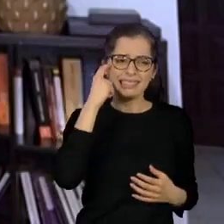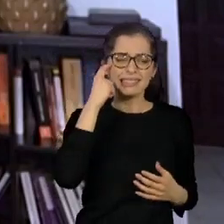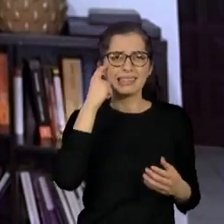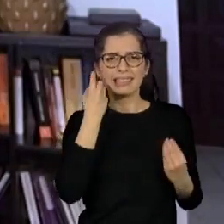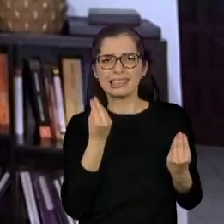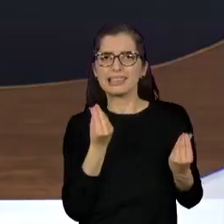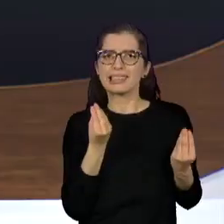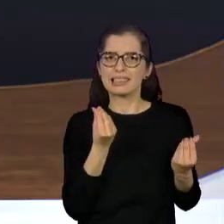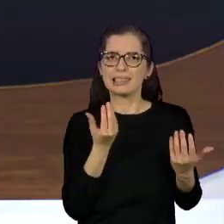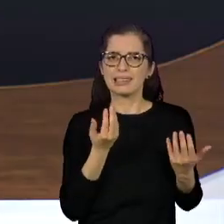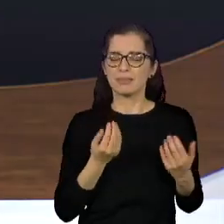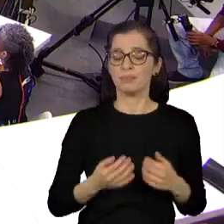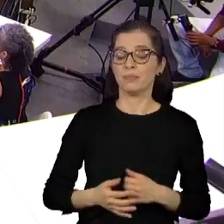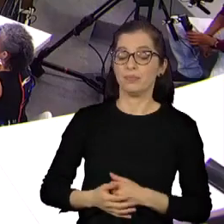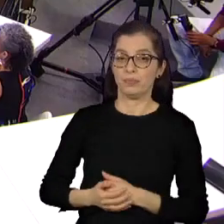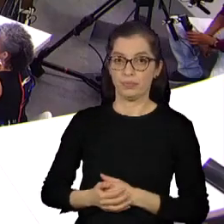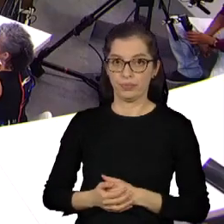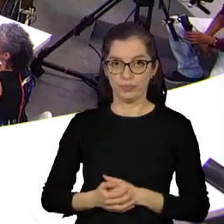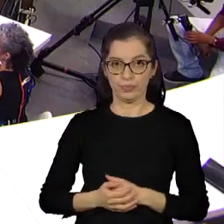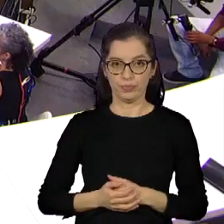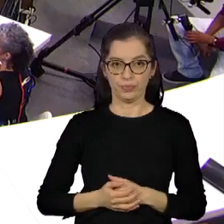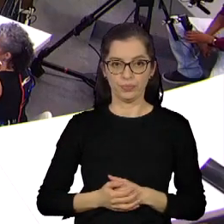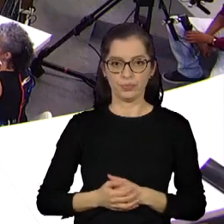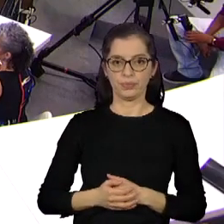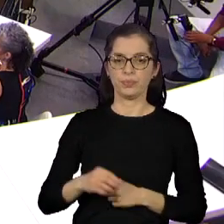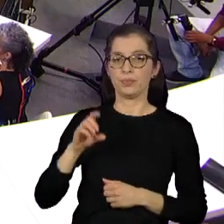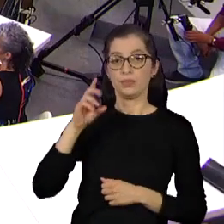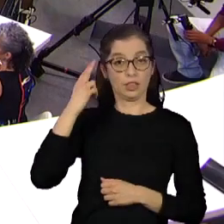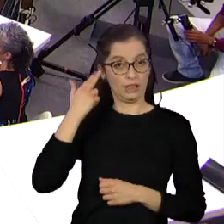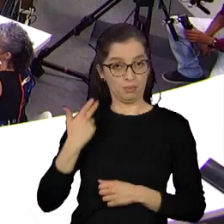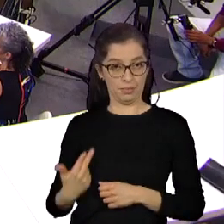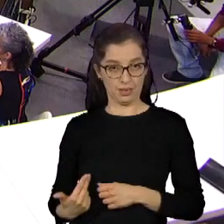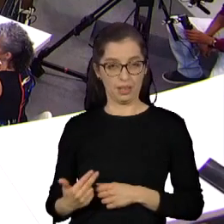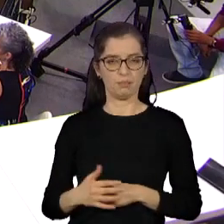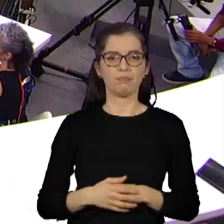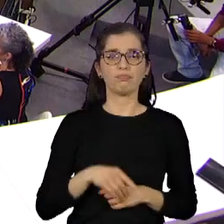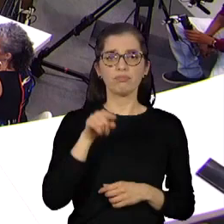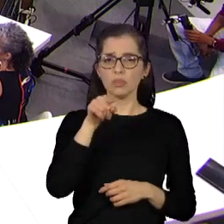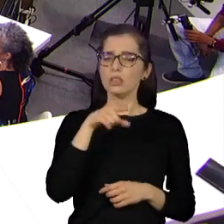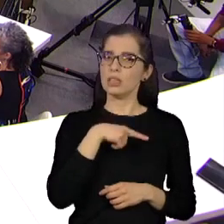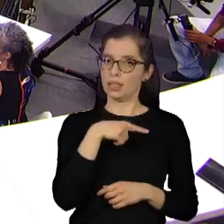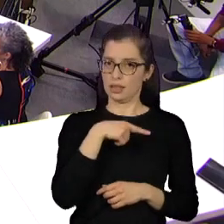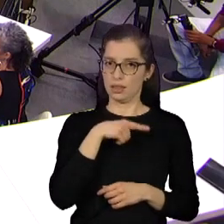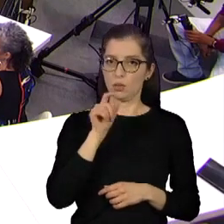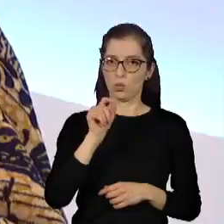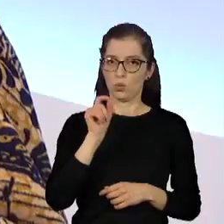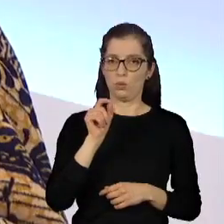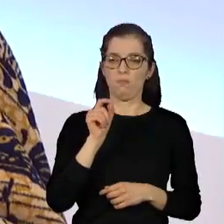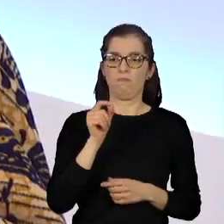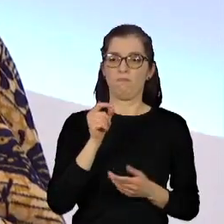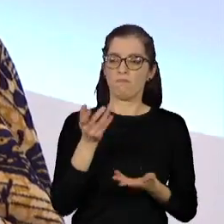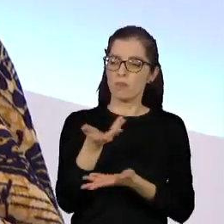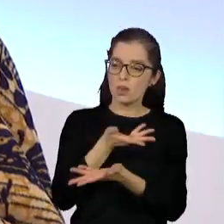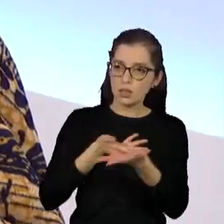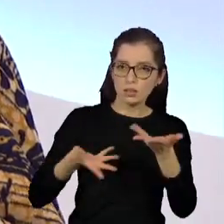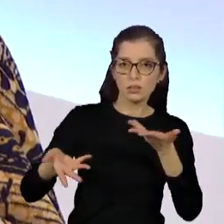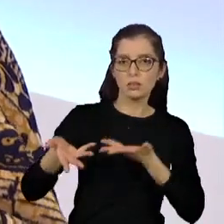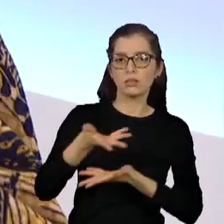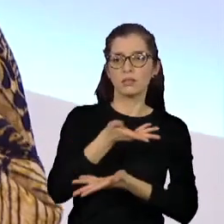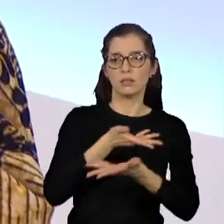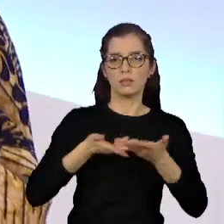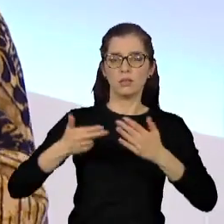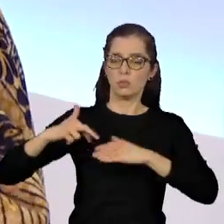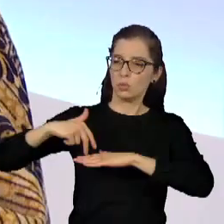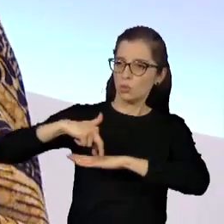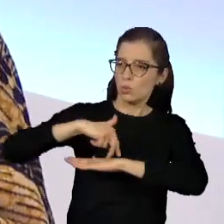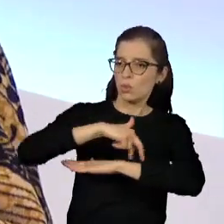Jamila, por favor. Mamanda, você tem uma relação bastante interessante com a moda, você fez parcerias com grandes